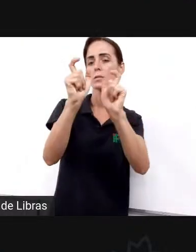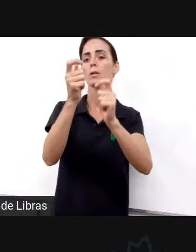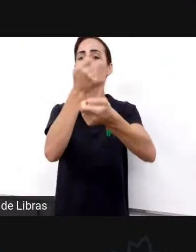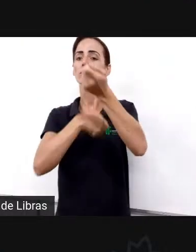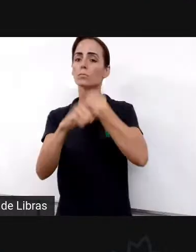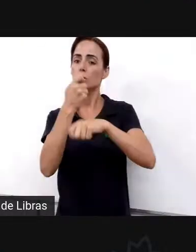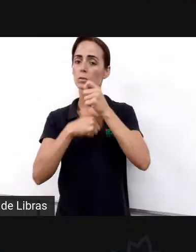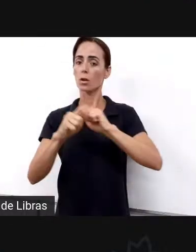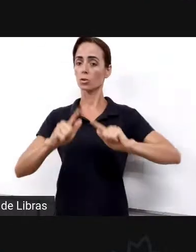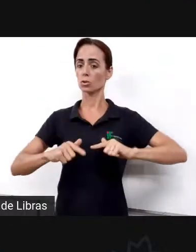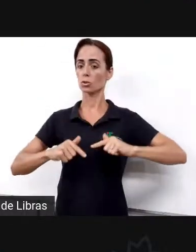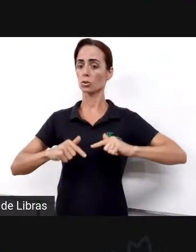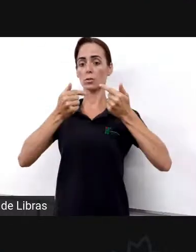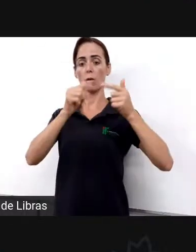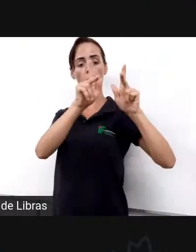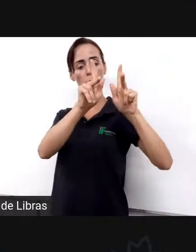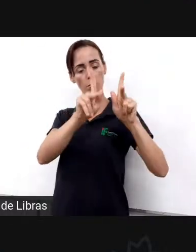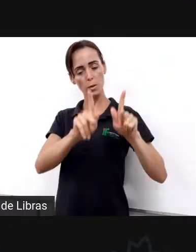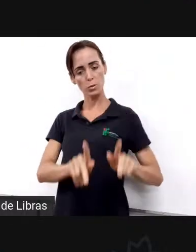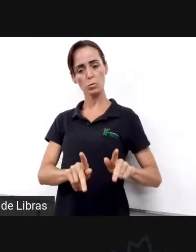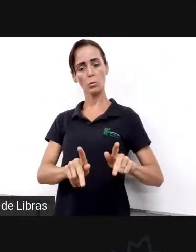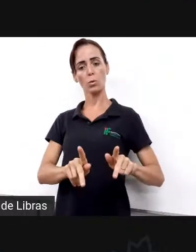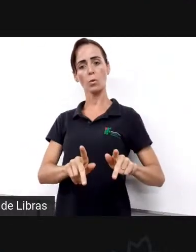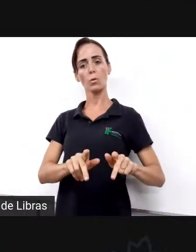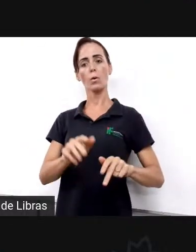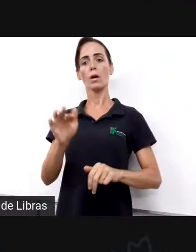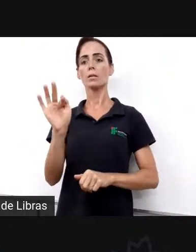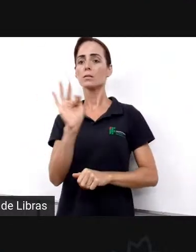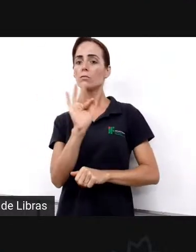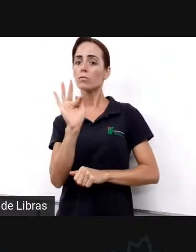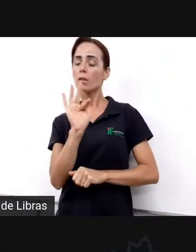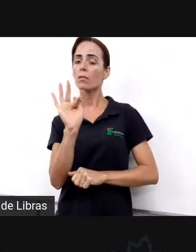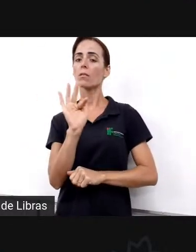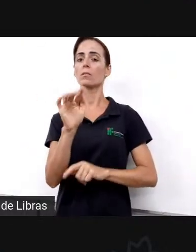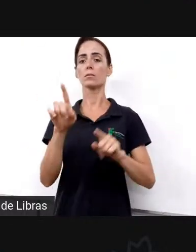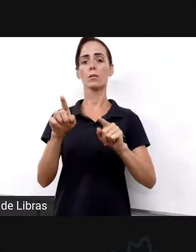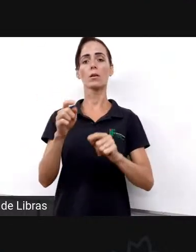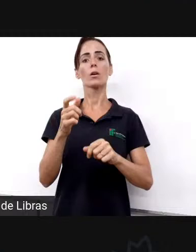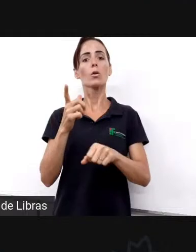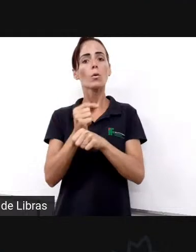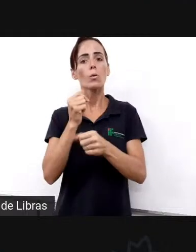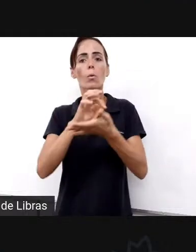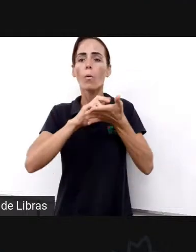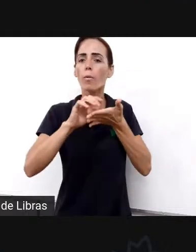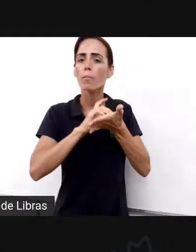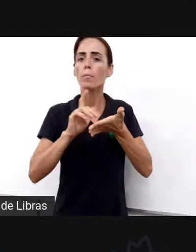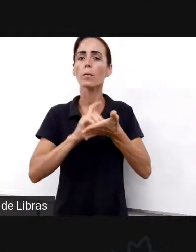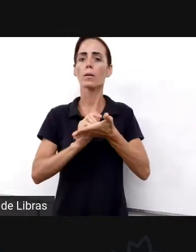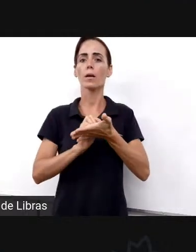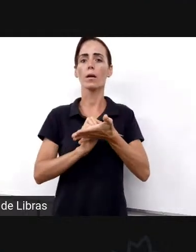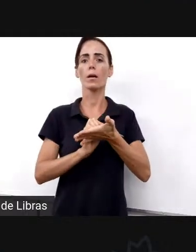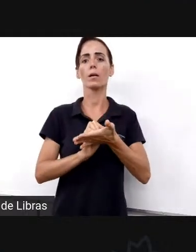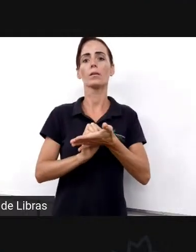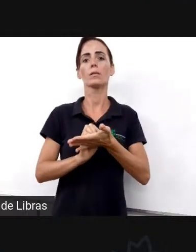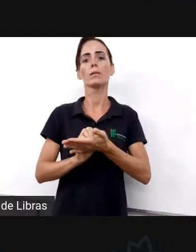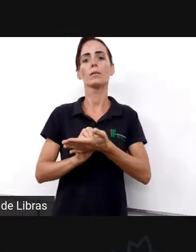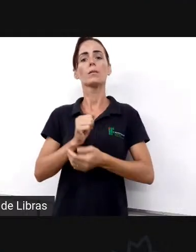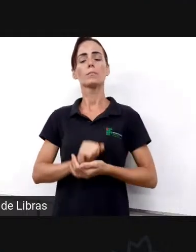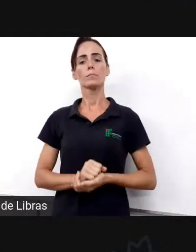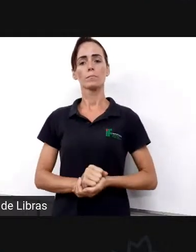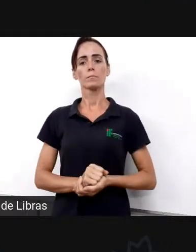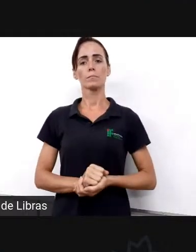pessoas, finanças, contabilidade e produção, marketing, e colocar o